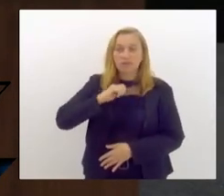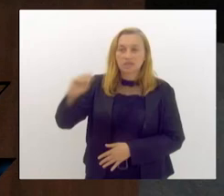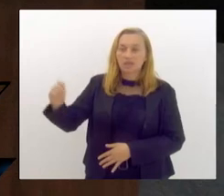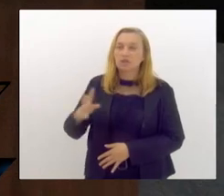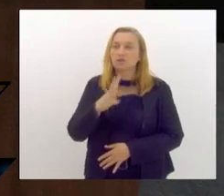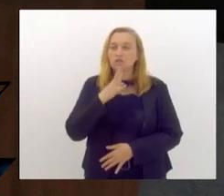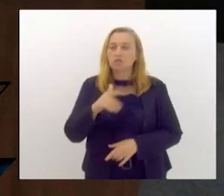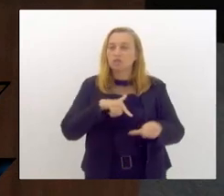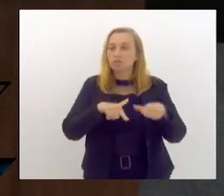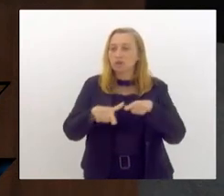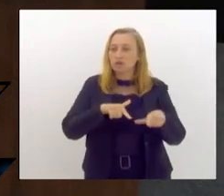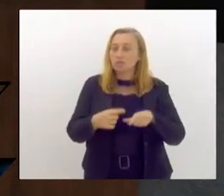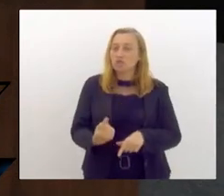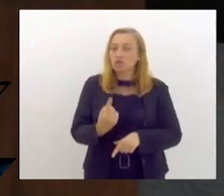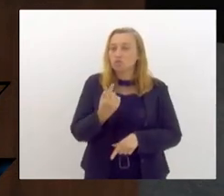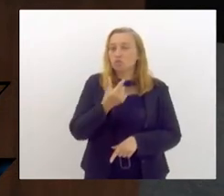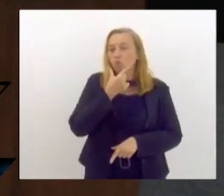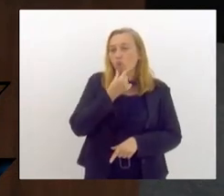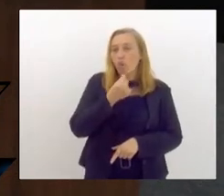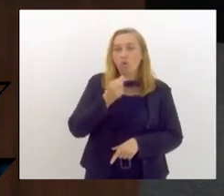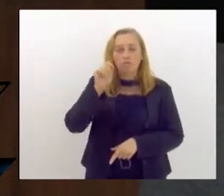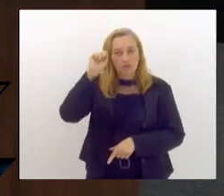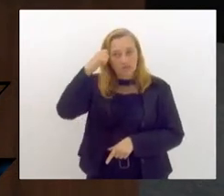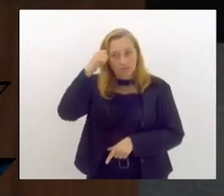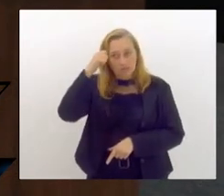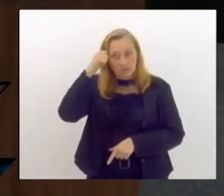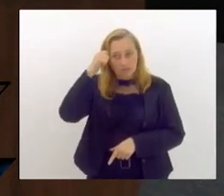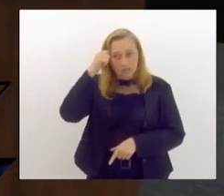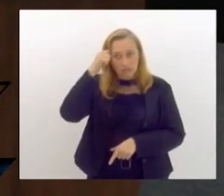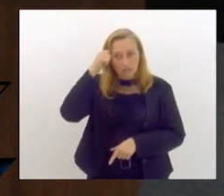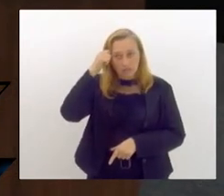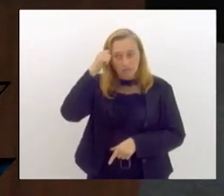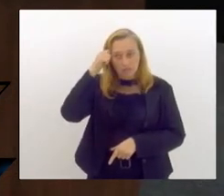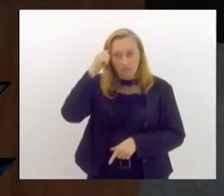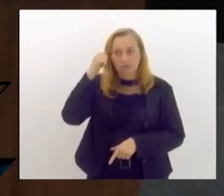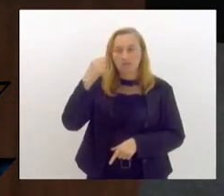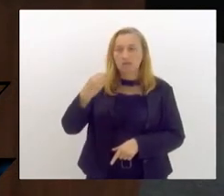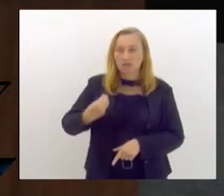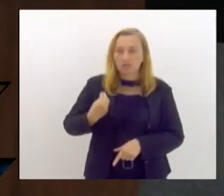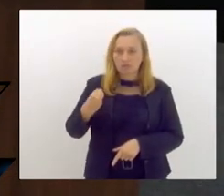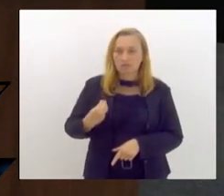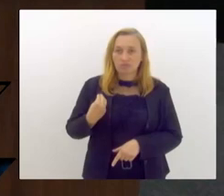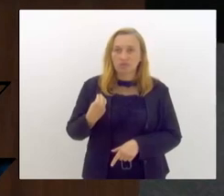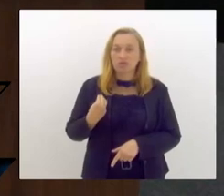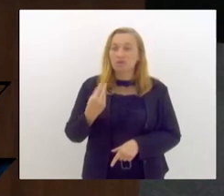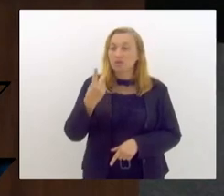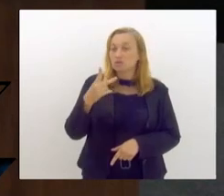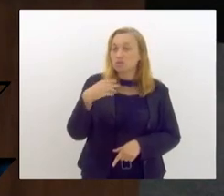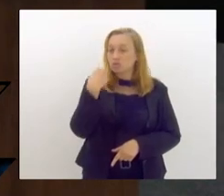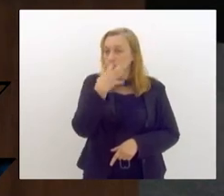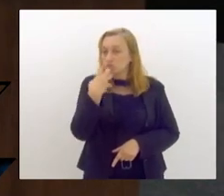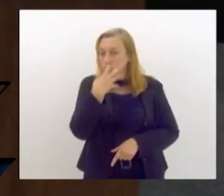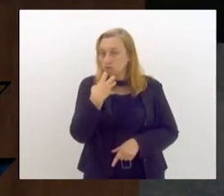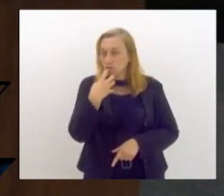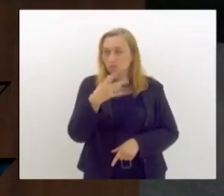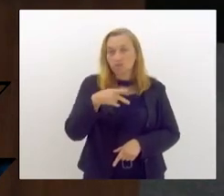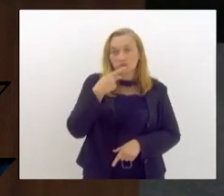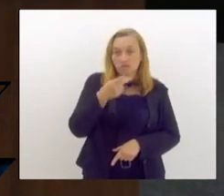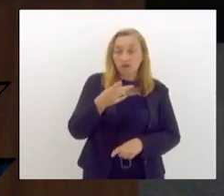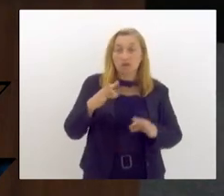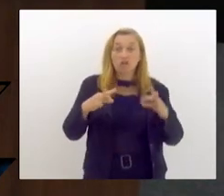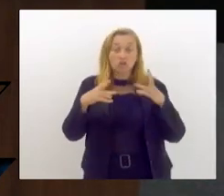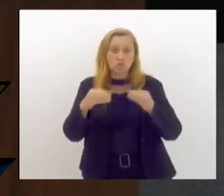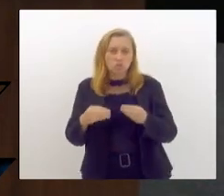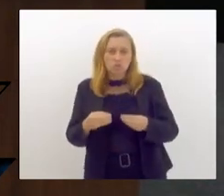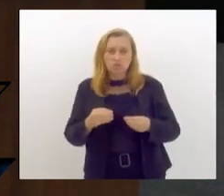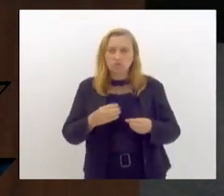reconhecimento ao trabalho de um homem negro, jovem, sobrevivente. E as suas músicas, quando ele fala de toda a